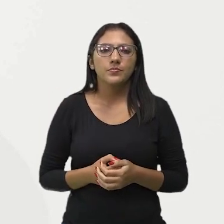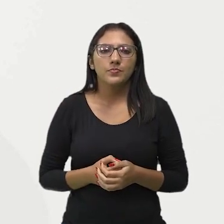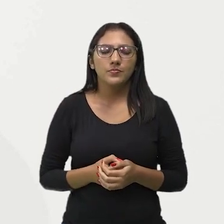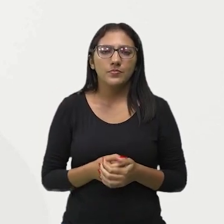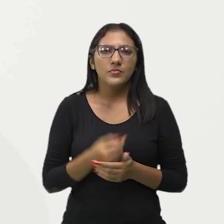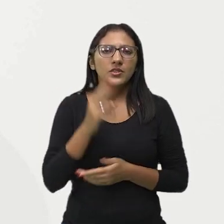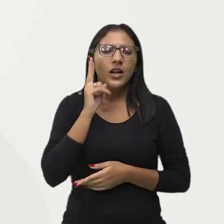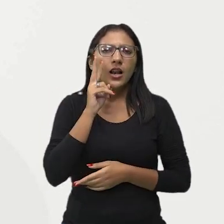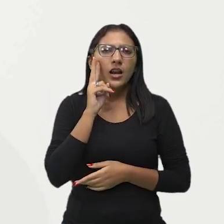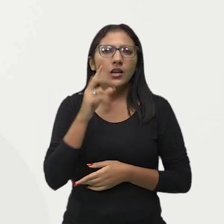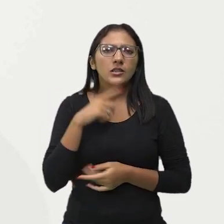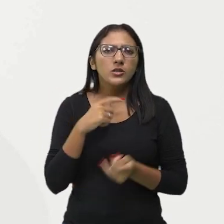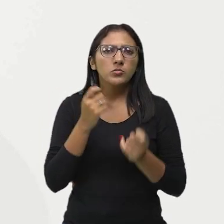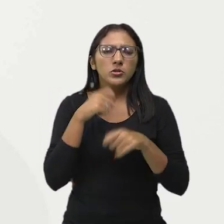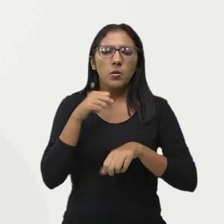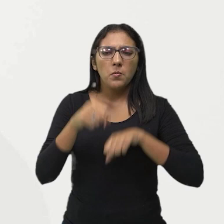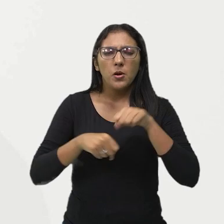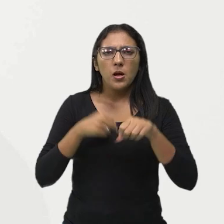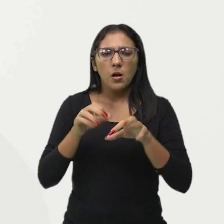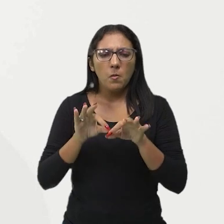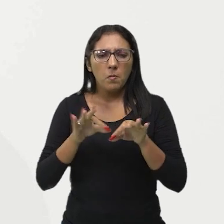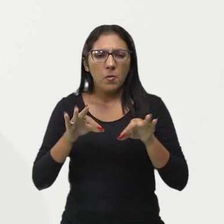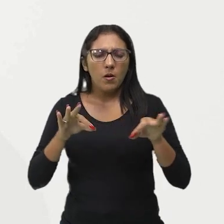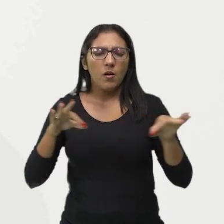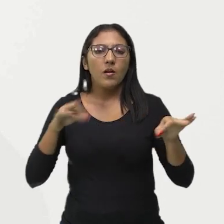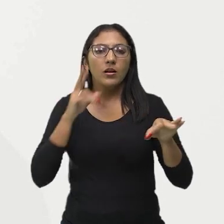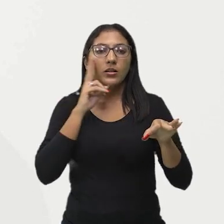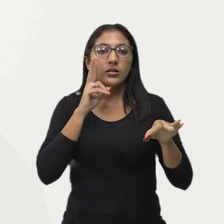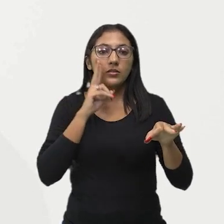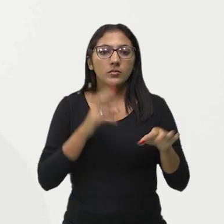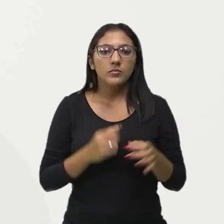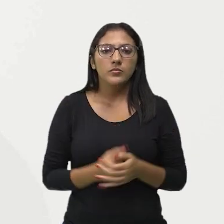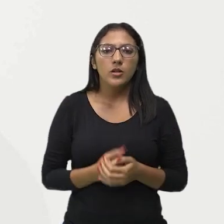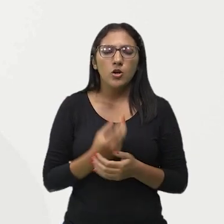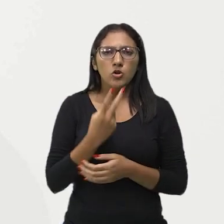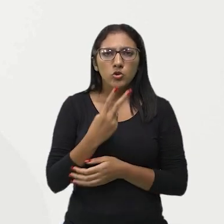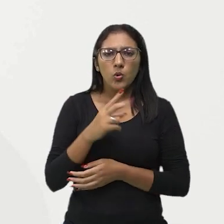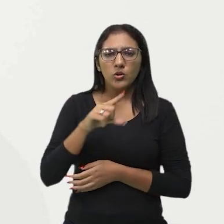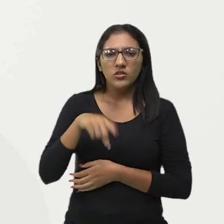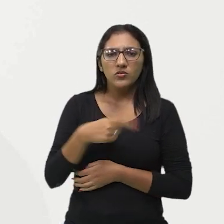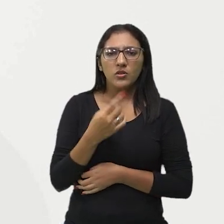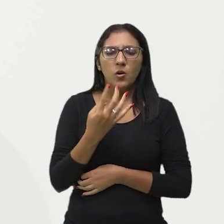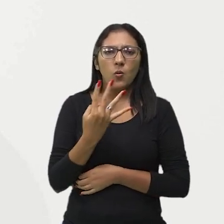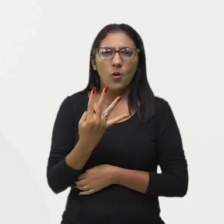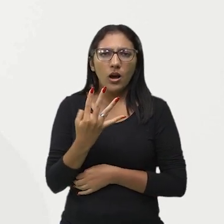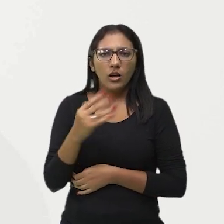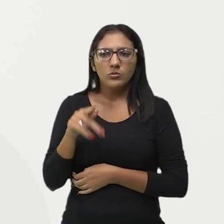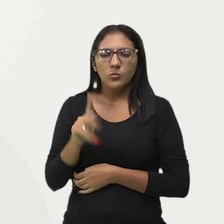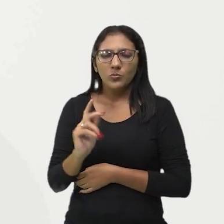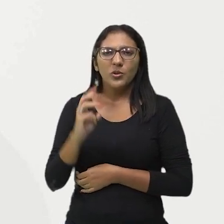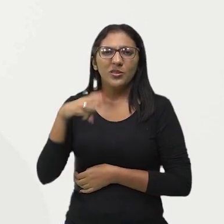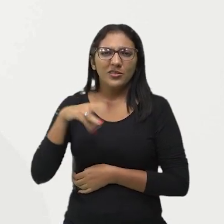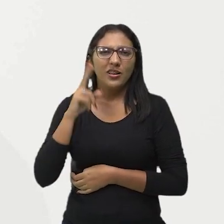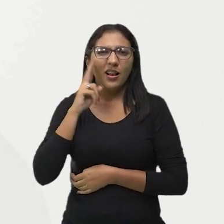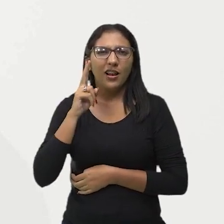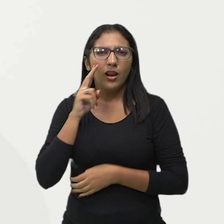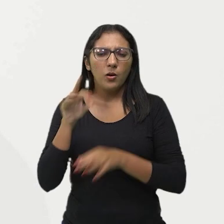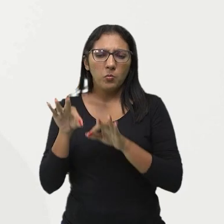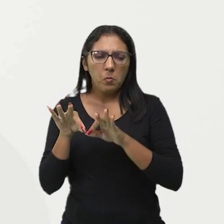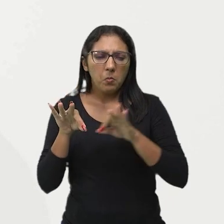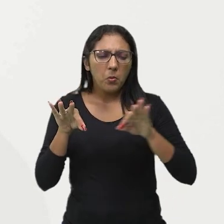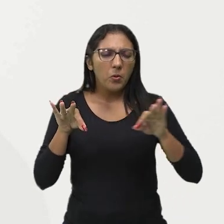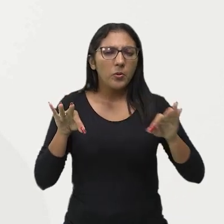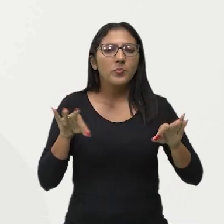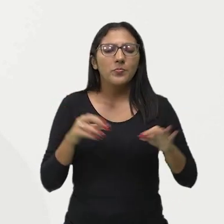pra gente que é 2,4 quilômetros, tá legal? E você pode pensar aqui, ó,